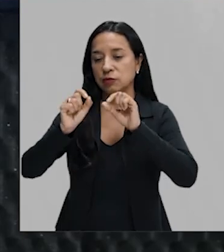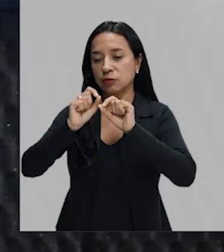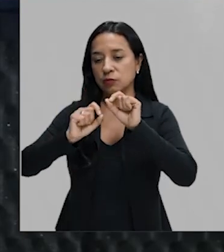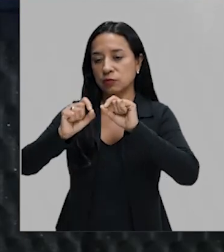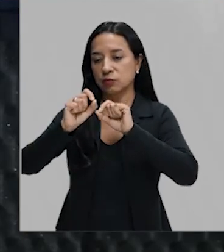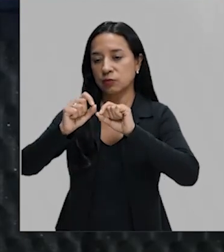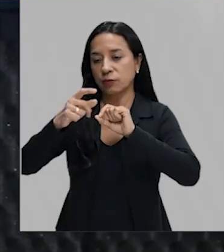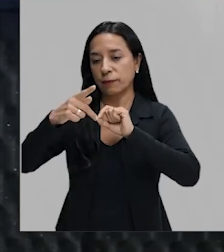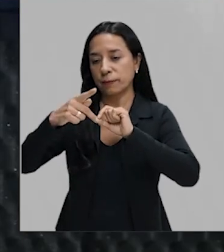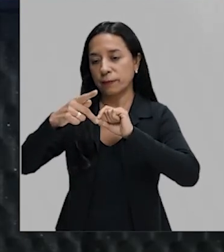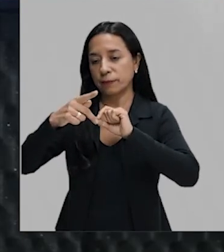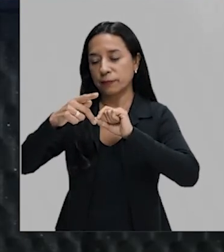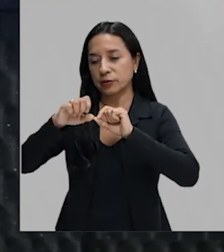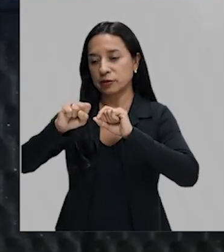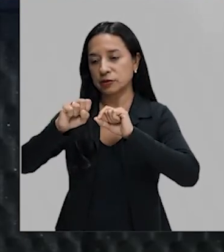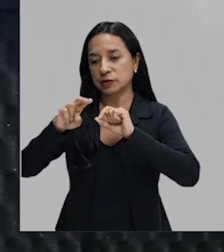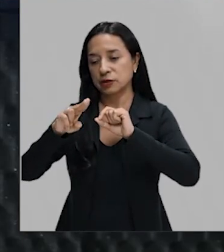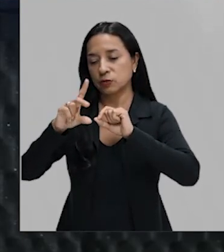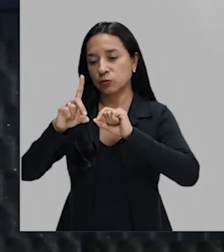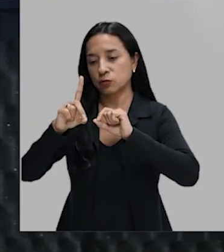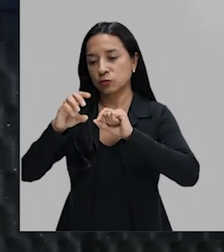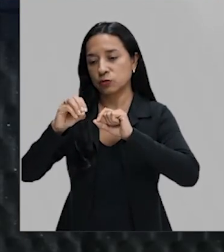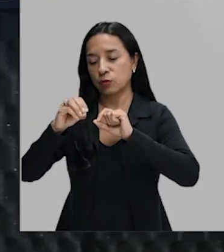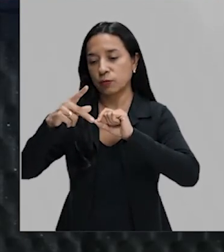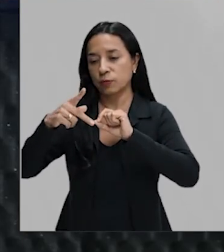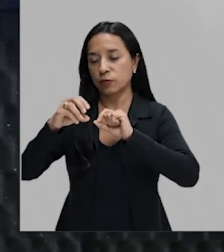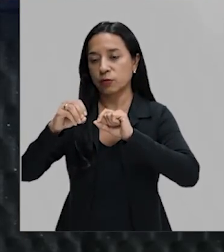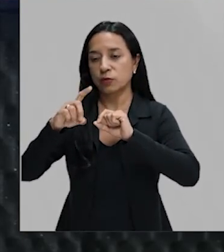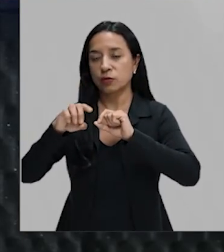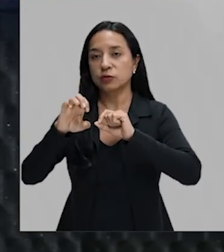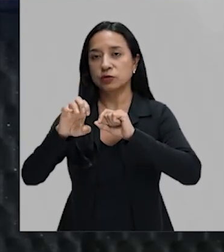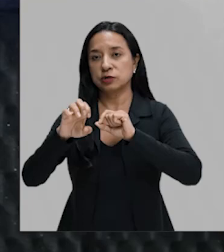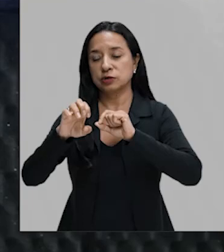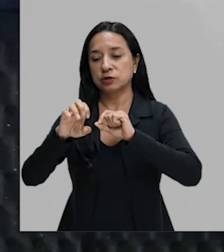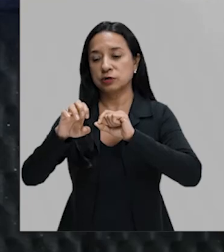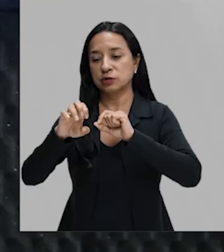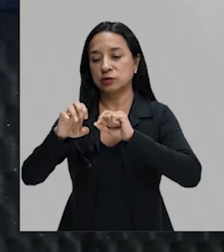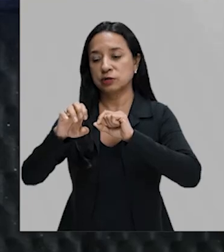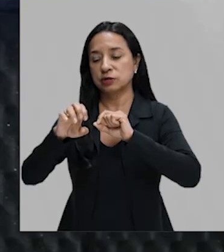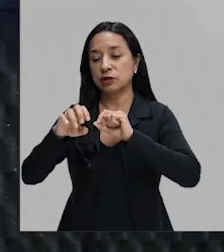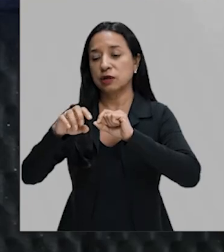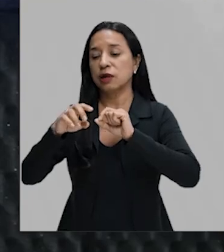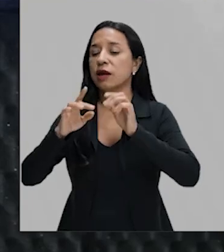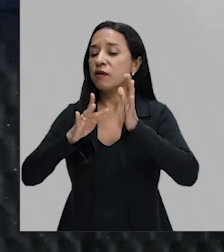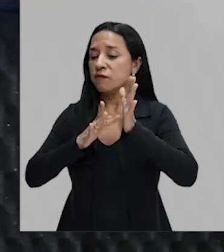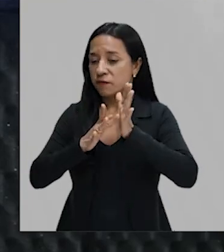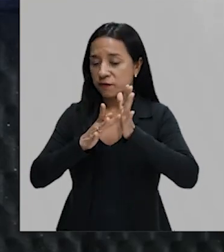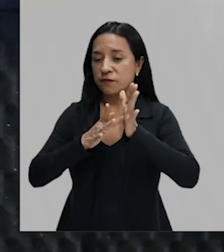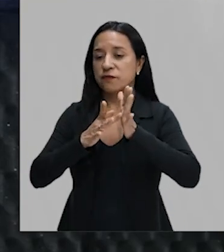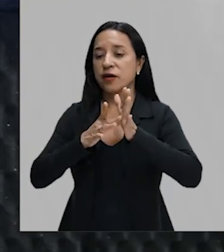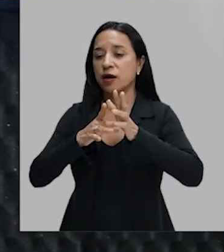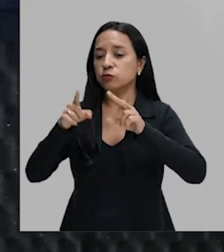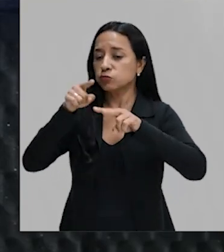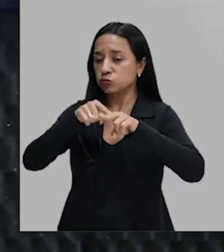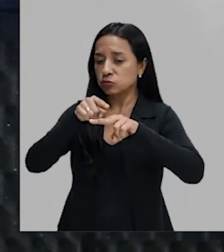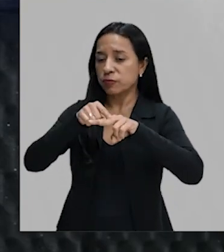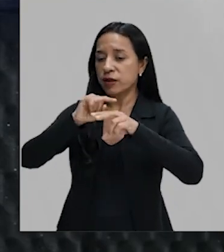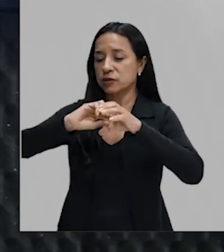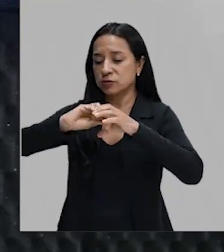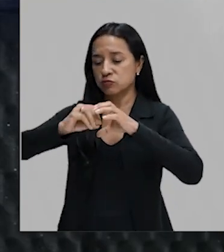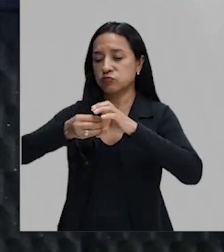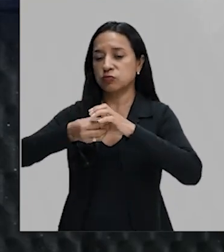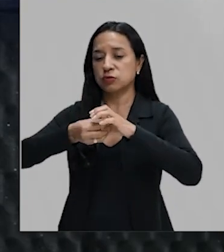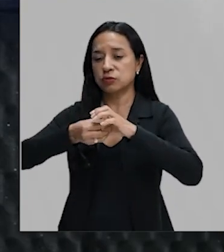de pseudópode, né? Pseudópode quer dizer falsos pés em torno dessa partícula